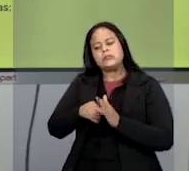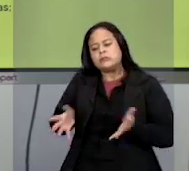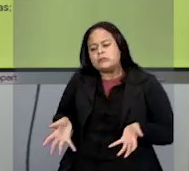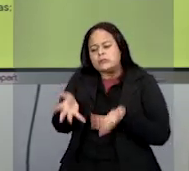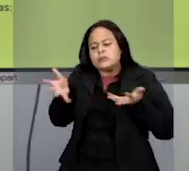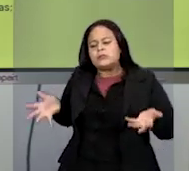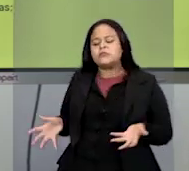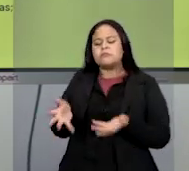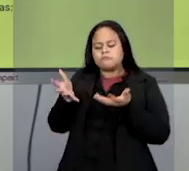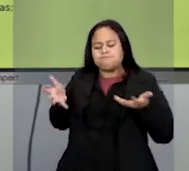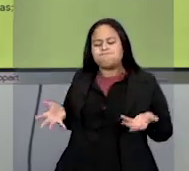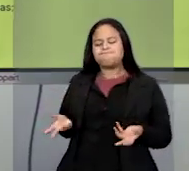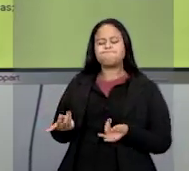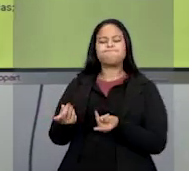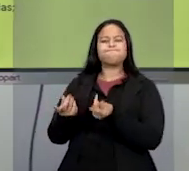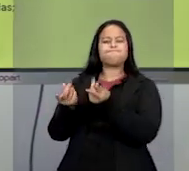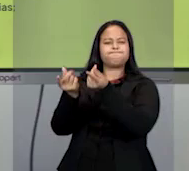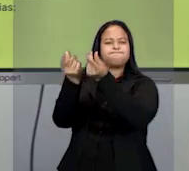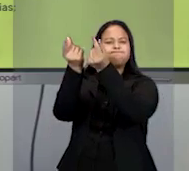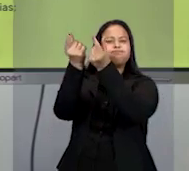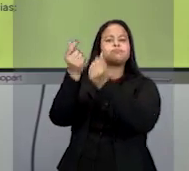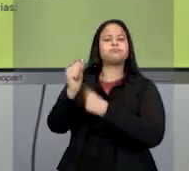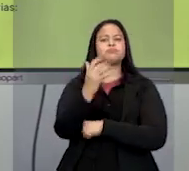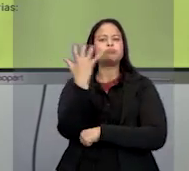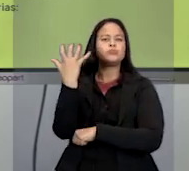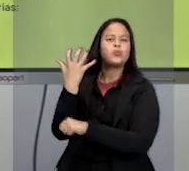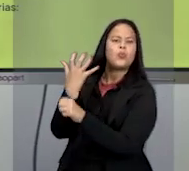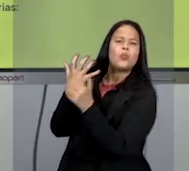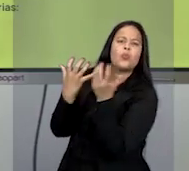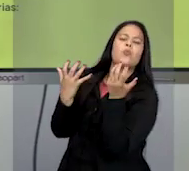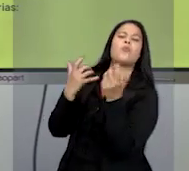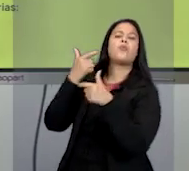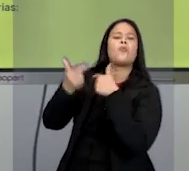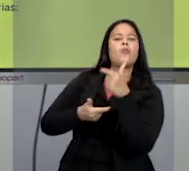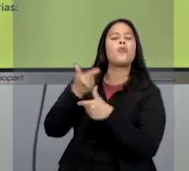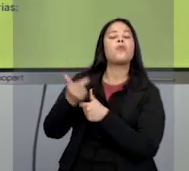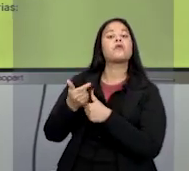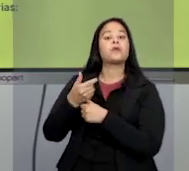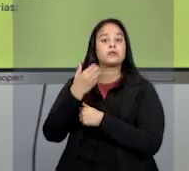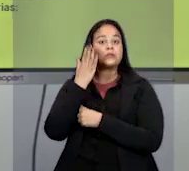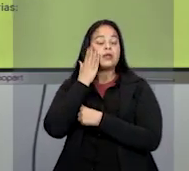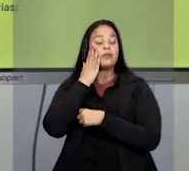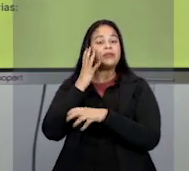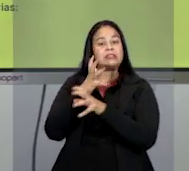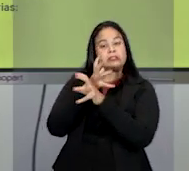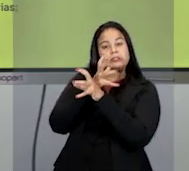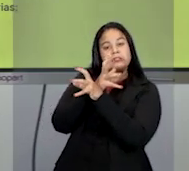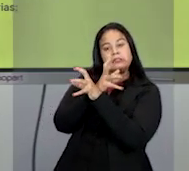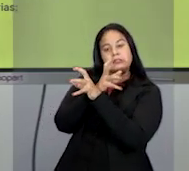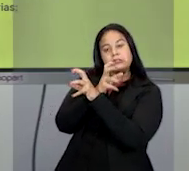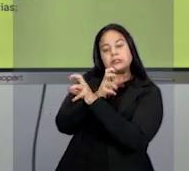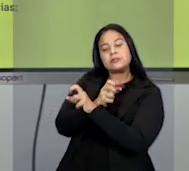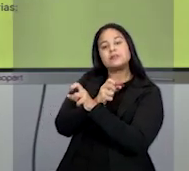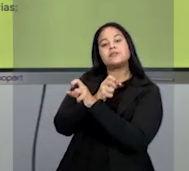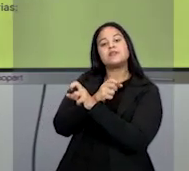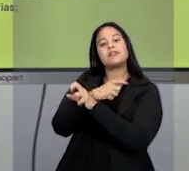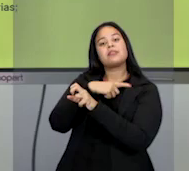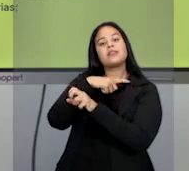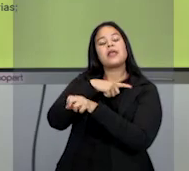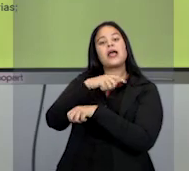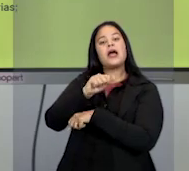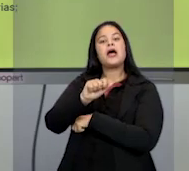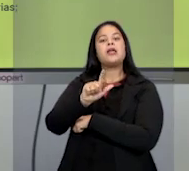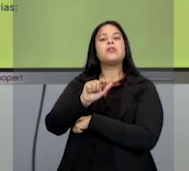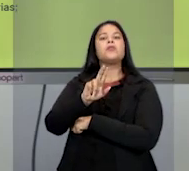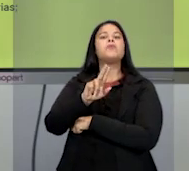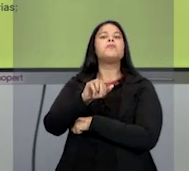poder enriquecer esse solo para a produção, né? Porque a gente conhece que o solo do cerrado é um solo muito rico em alumínio,